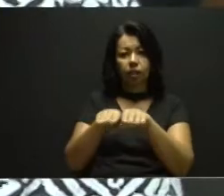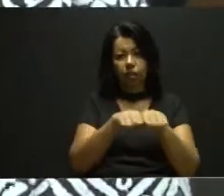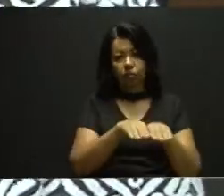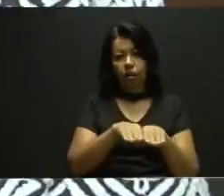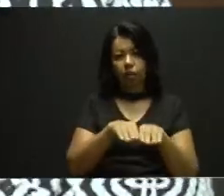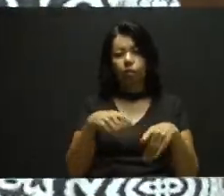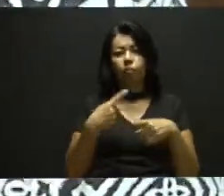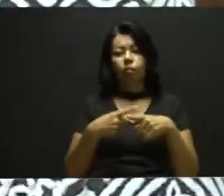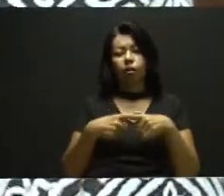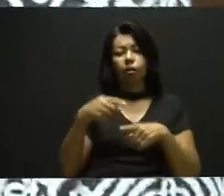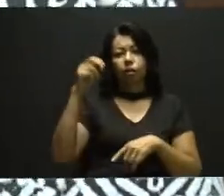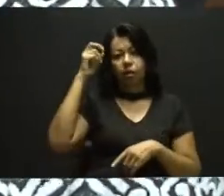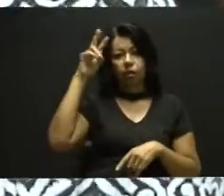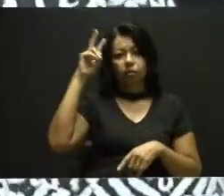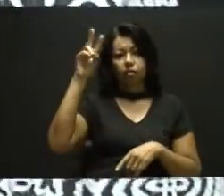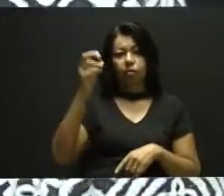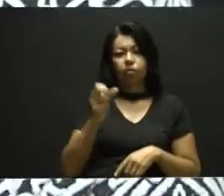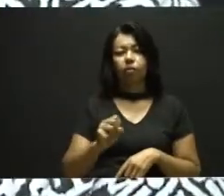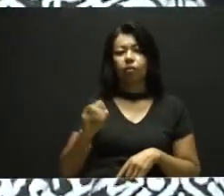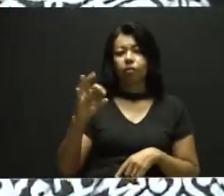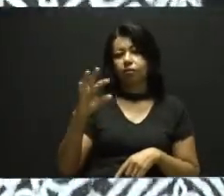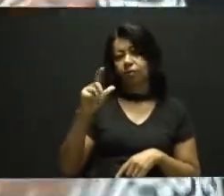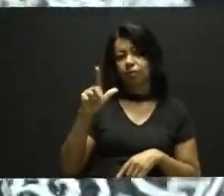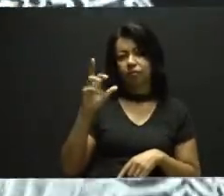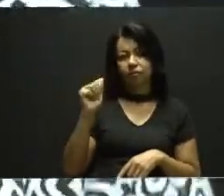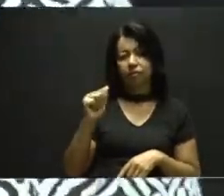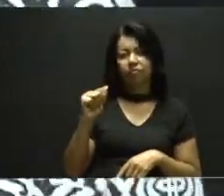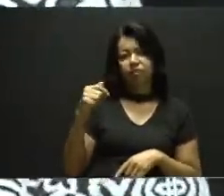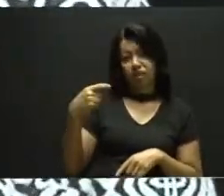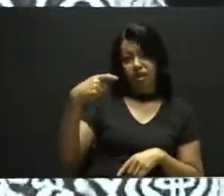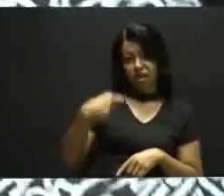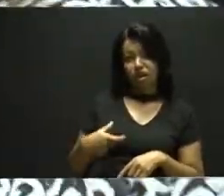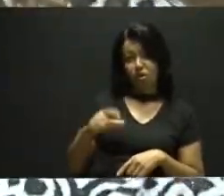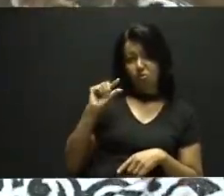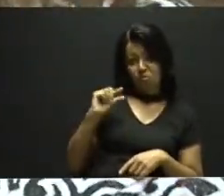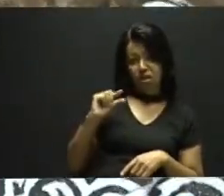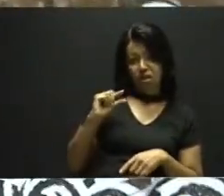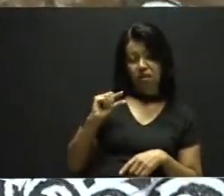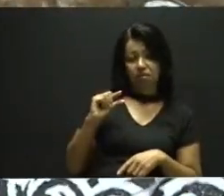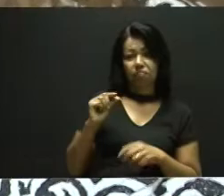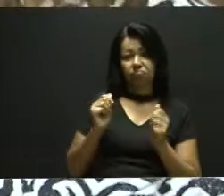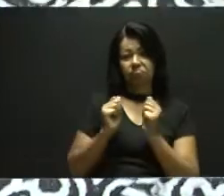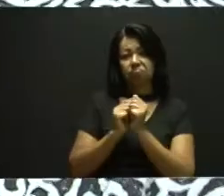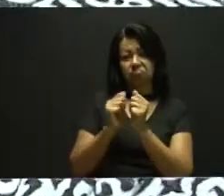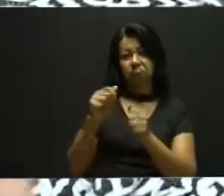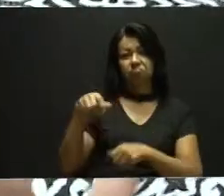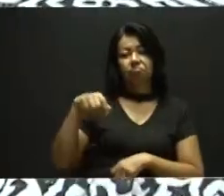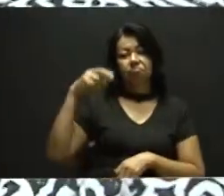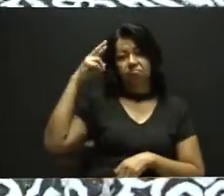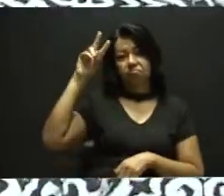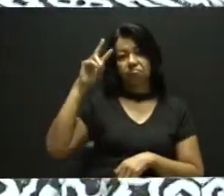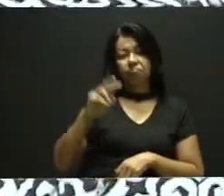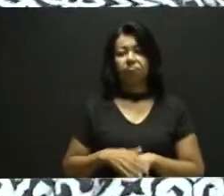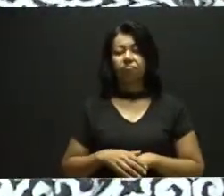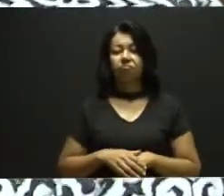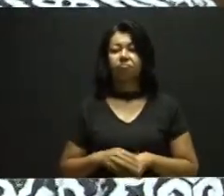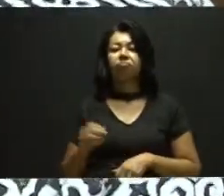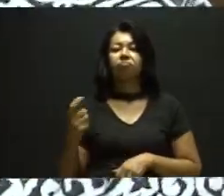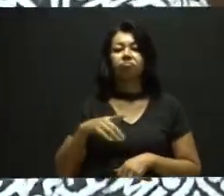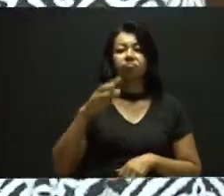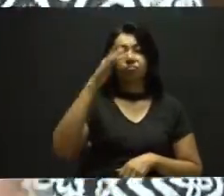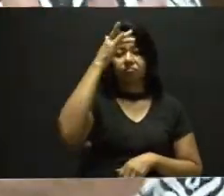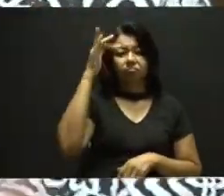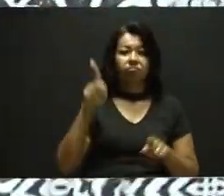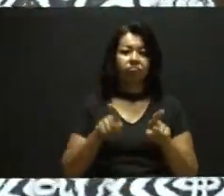verdade eu fiquei pequenininha que essa história é diminuída e as outras homenageadas falaram a mesma coisa a